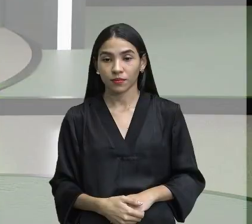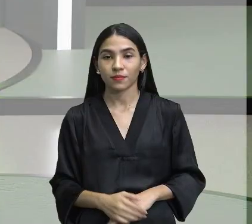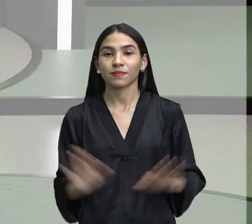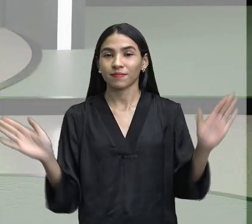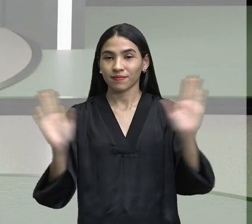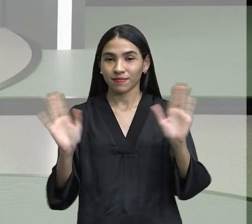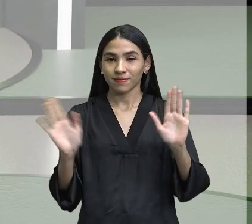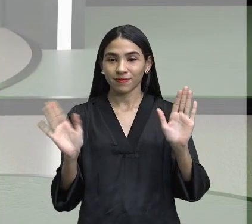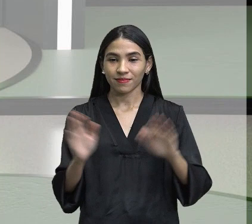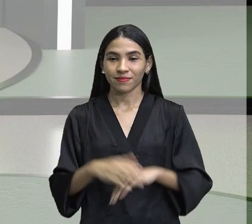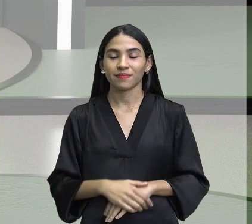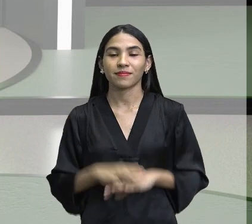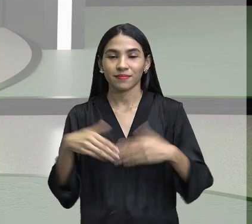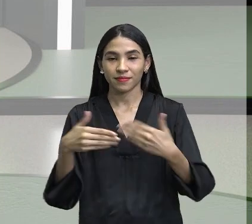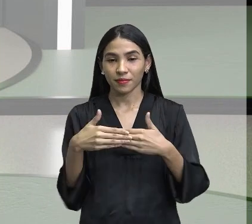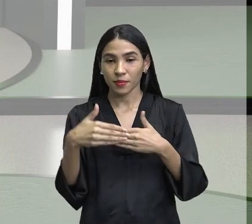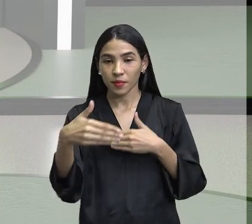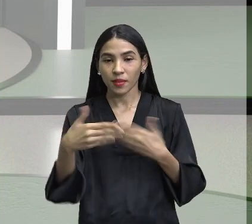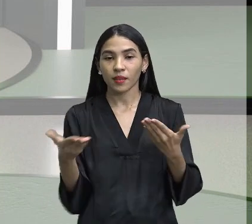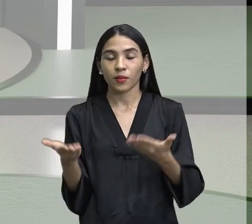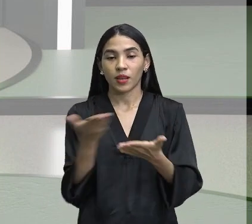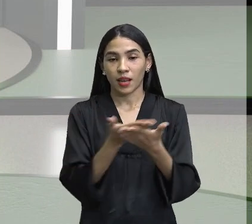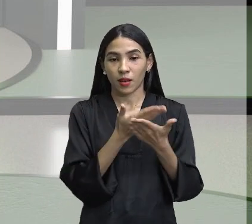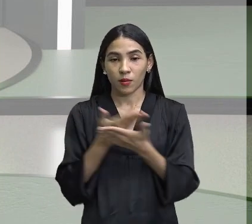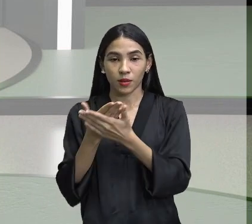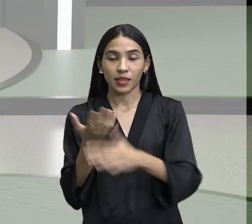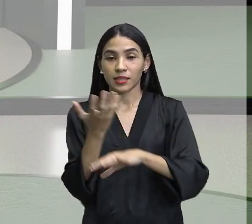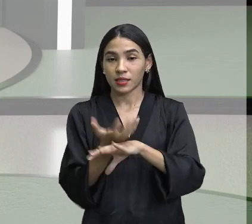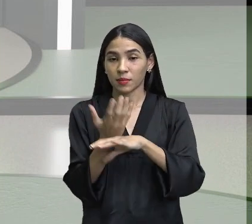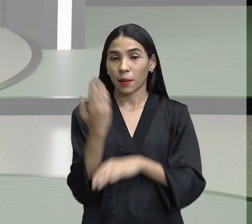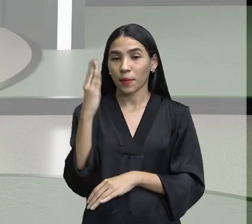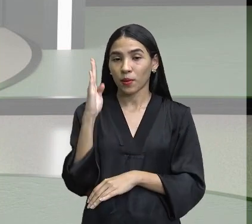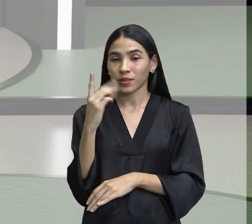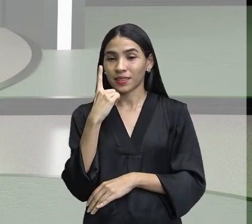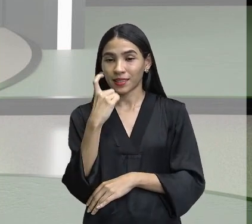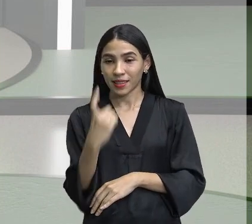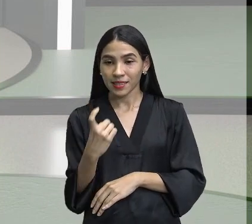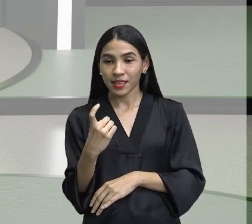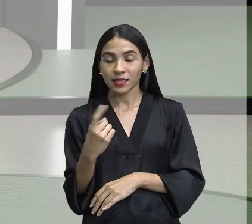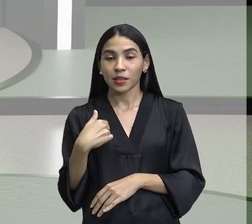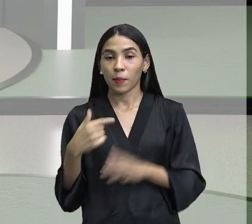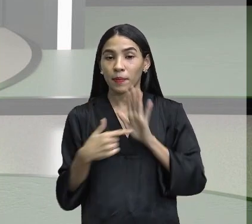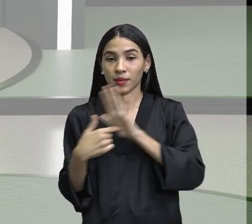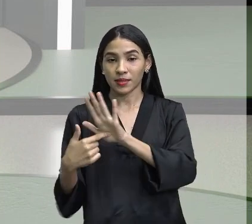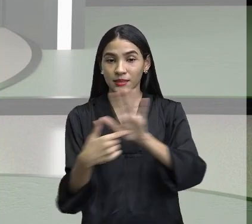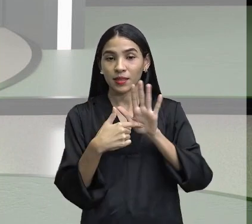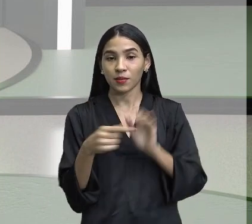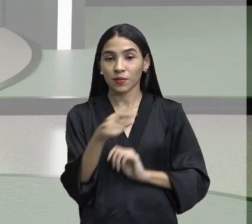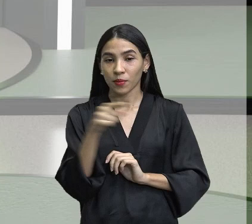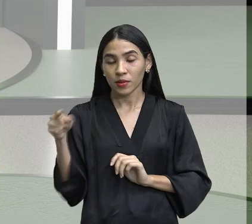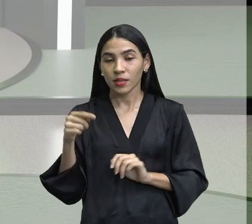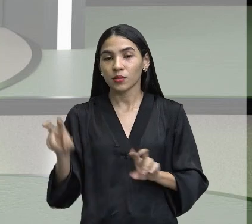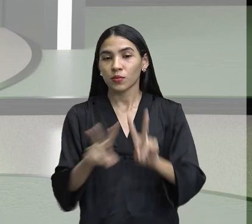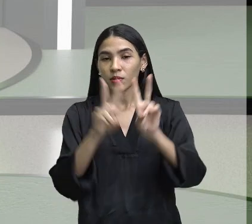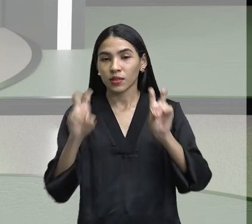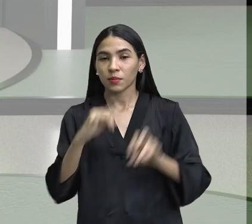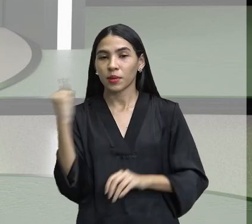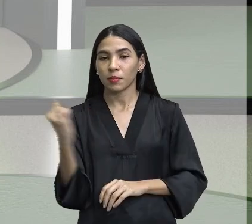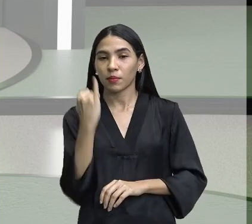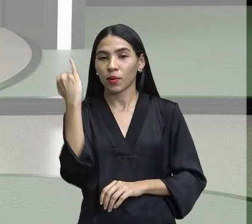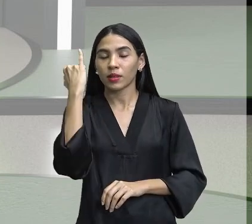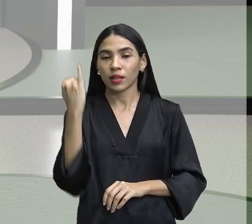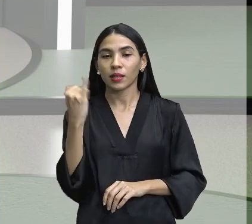Olá, estamos aí começando uma aula de biologia bem interessante. Trago para vocês esse assunto que é